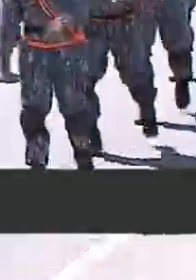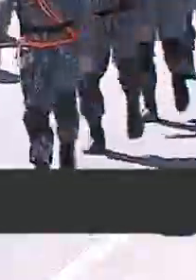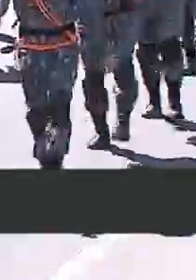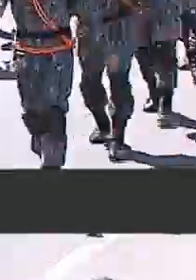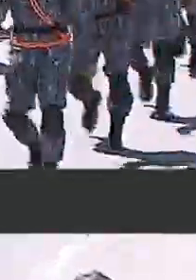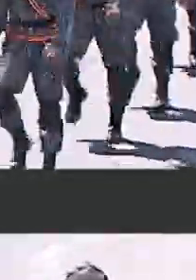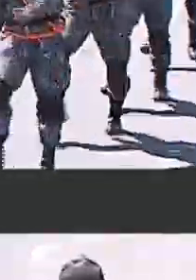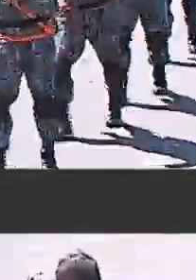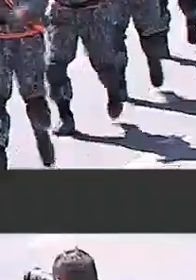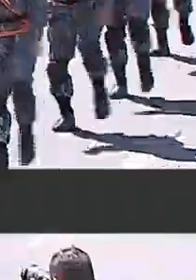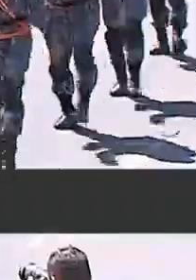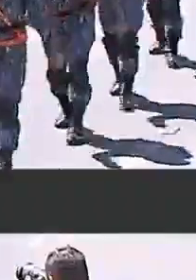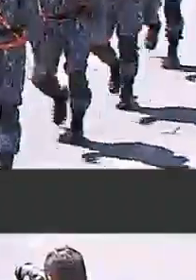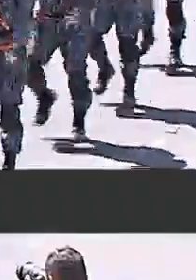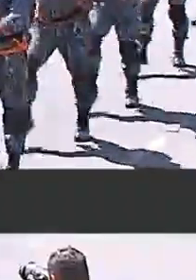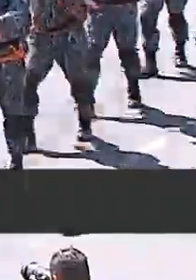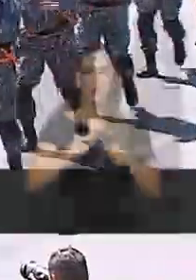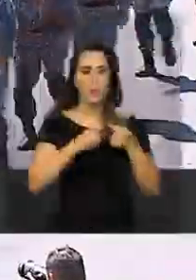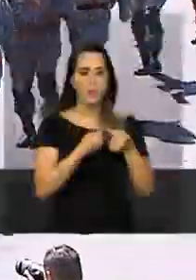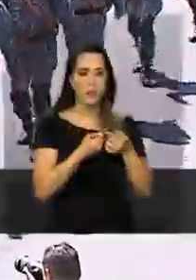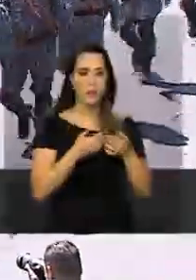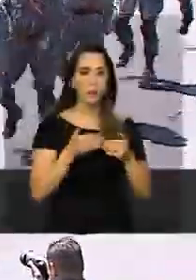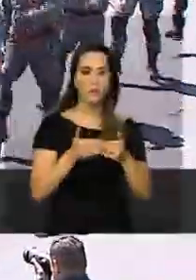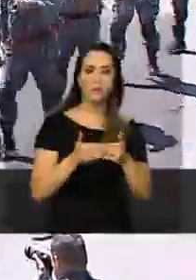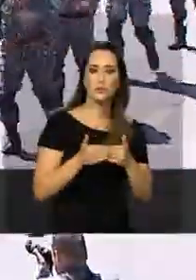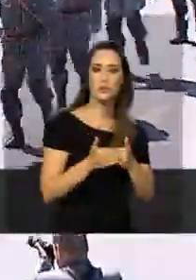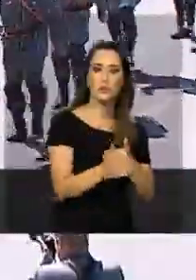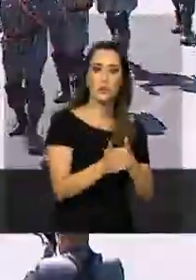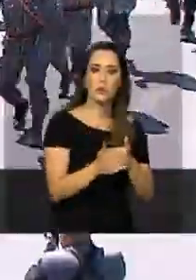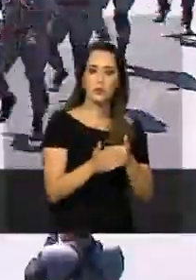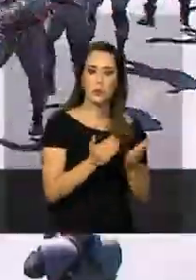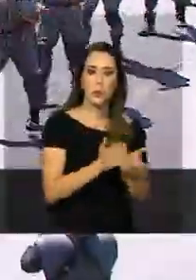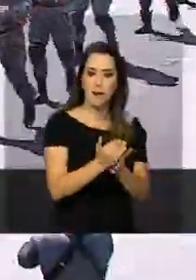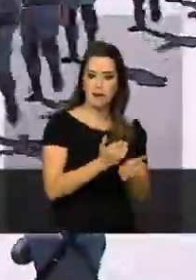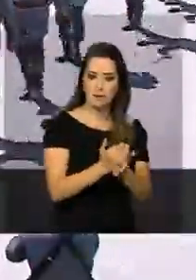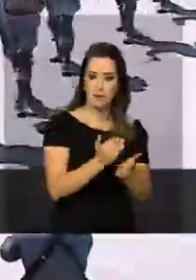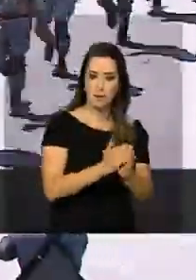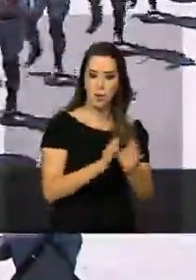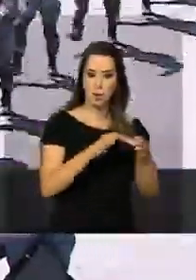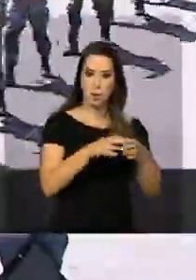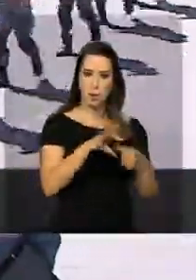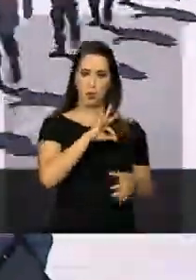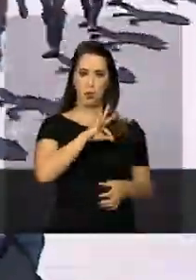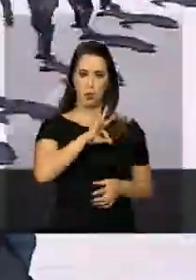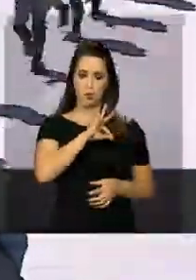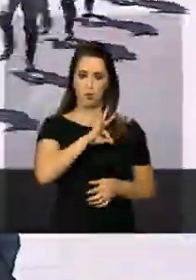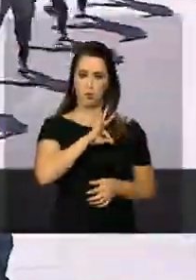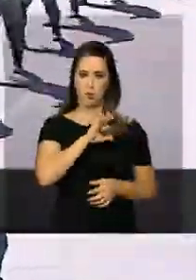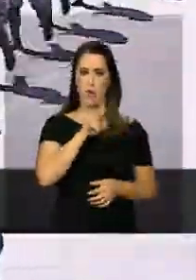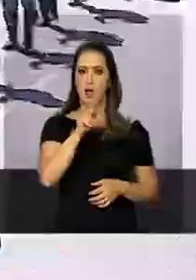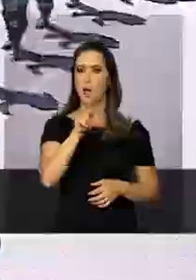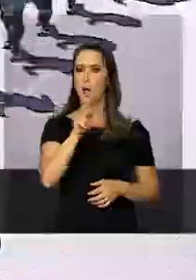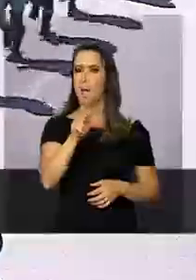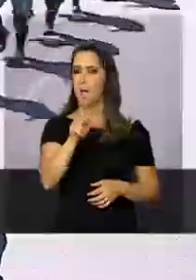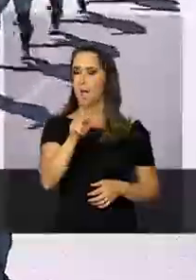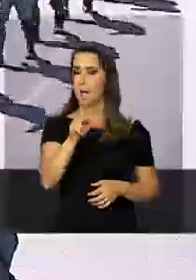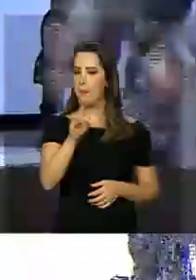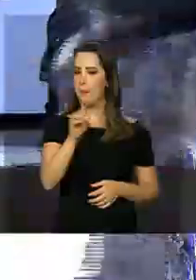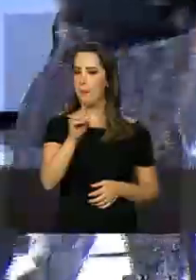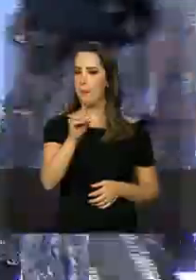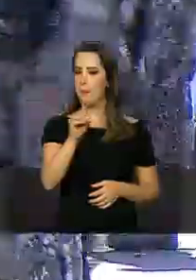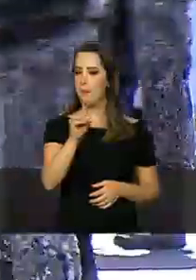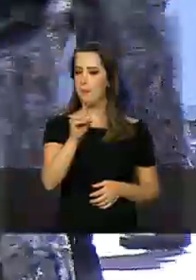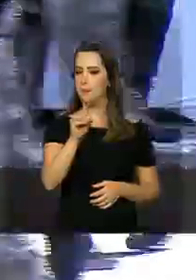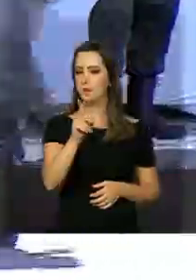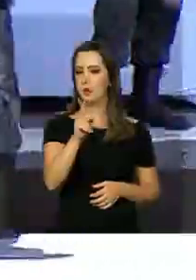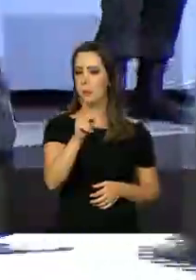Bom, então, após o desfile da aeronáutica, iniciamos o desfile das nossas forças policiais. O primeiro que passou ali, que nós vimos